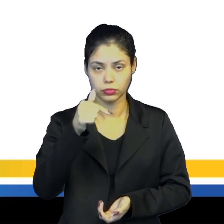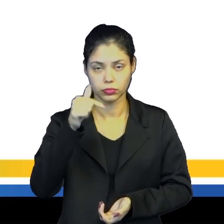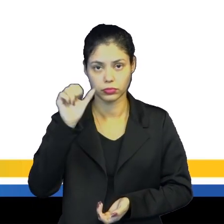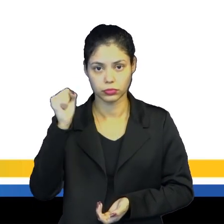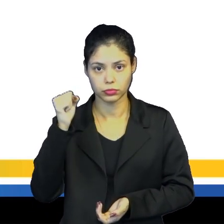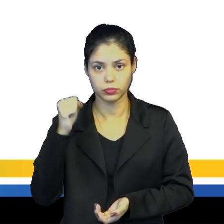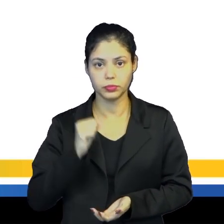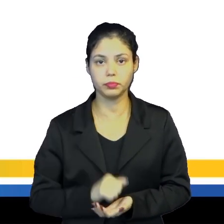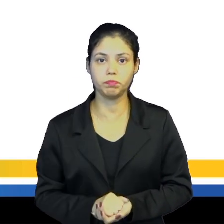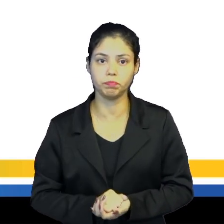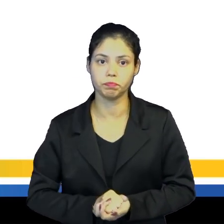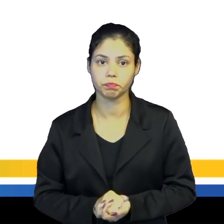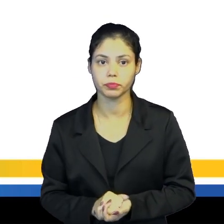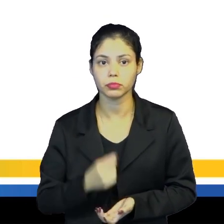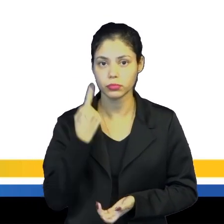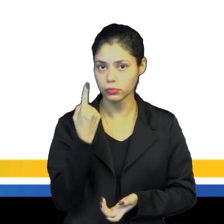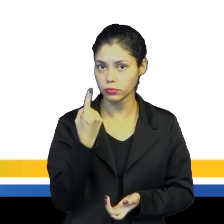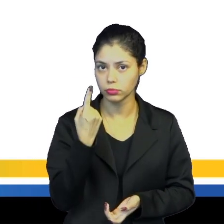1,78,